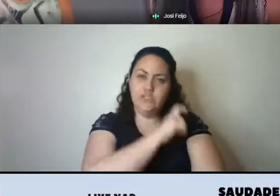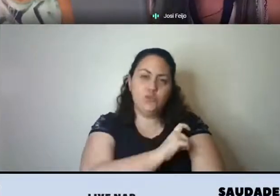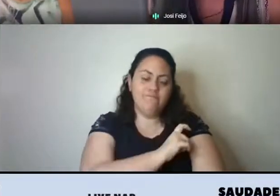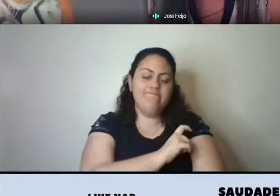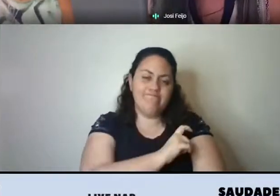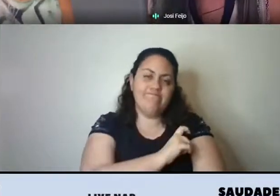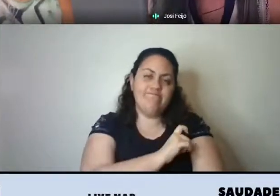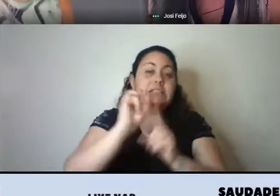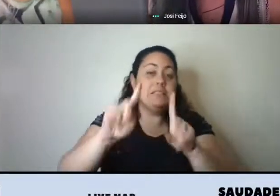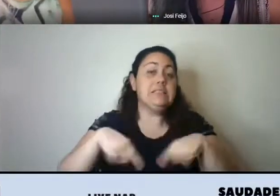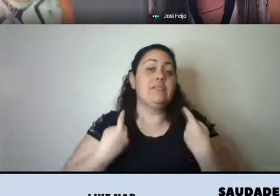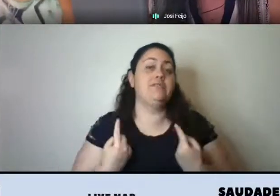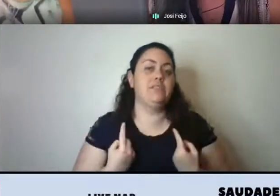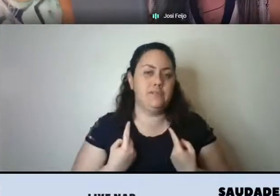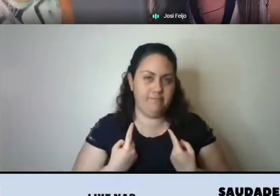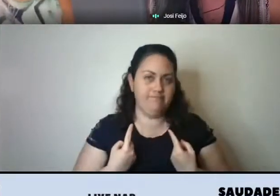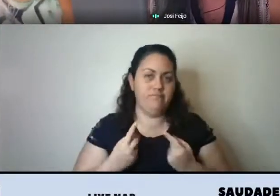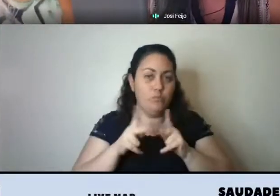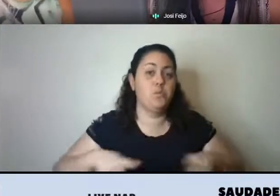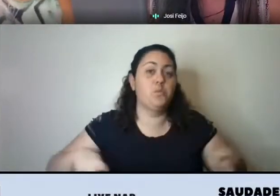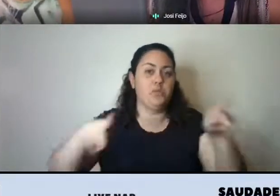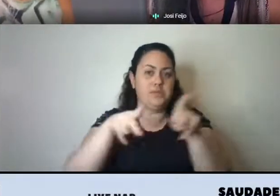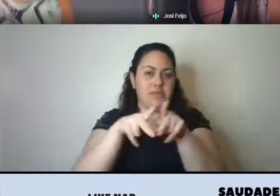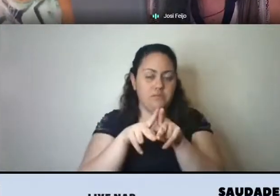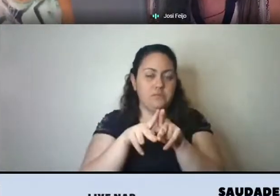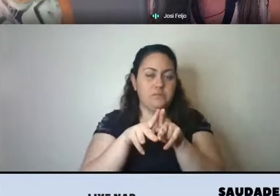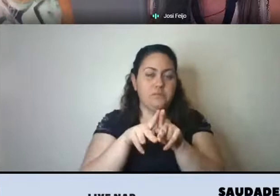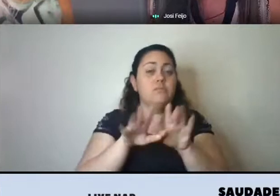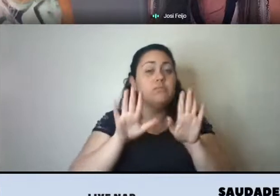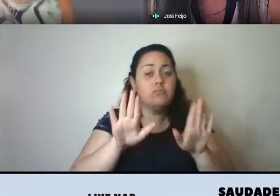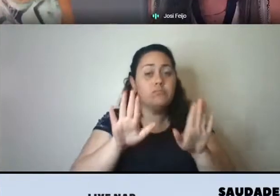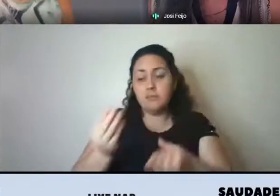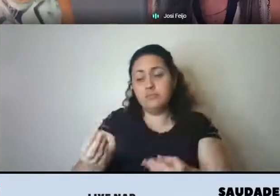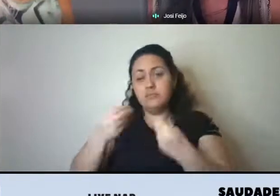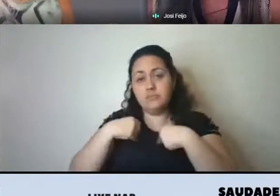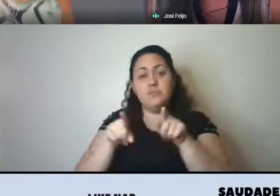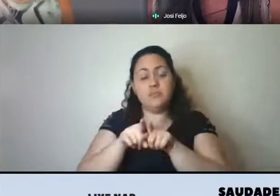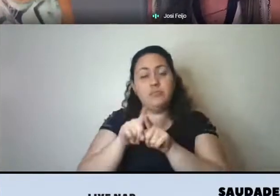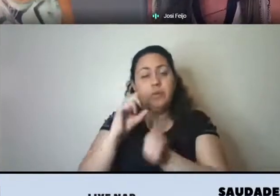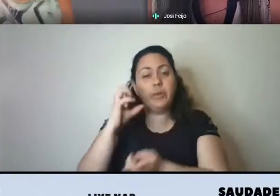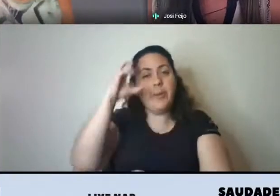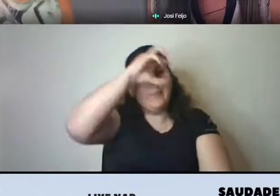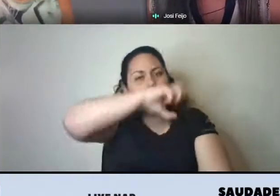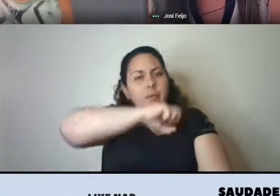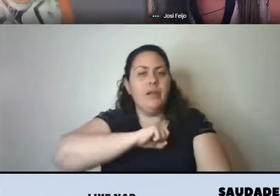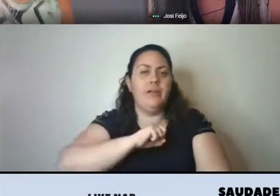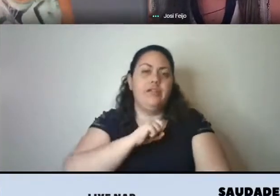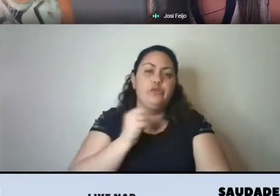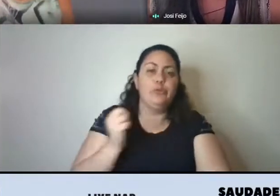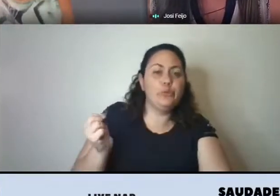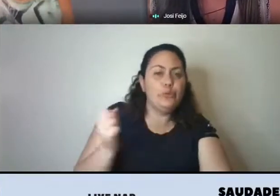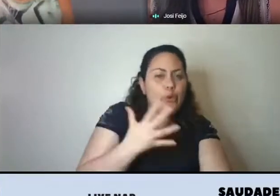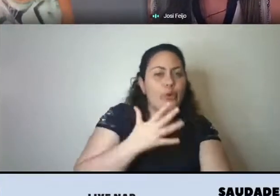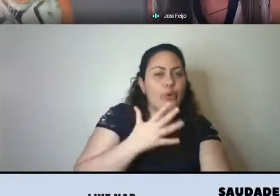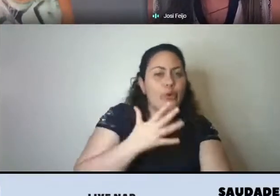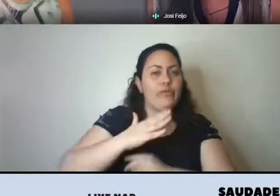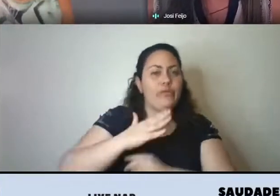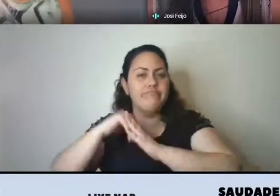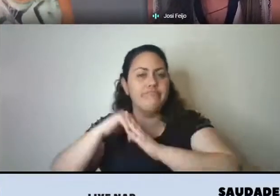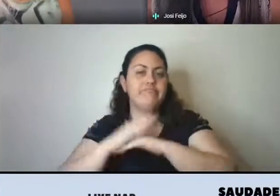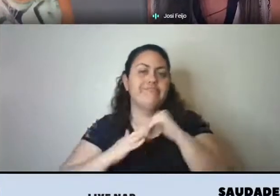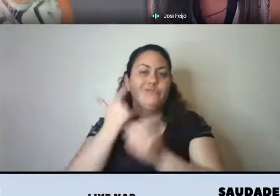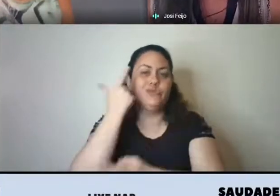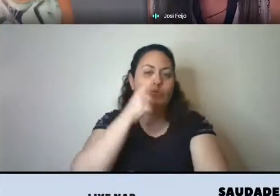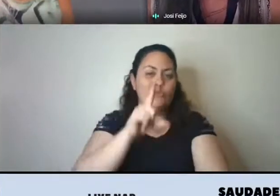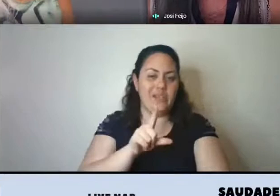difícil, desafiador, mas que também nos trouxeram grandes aprendizados, novas habilidades. E assim eu vejo